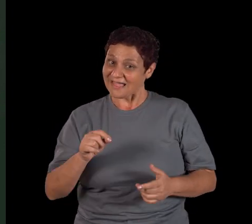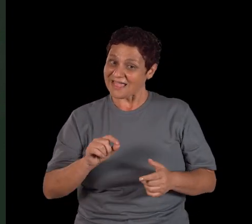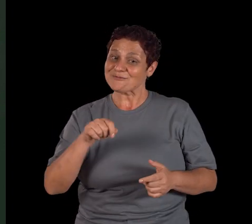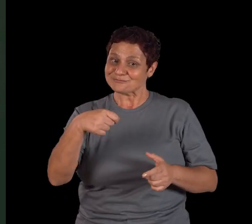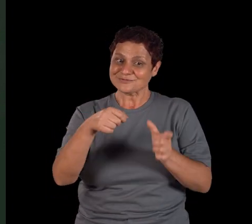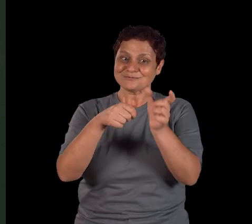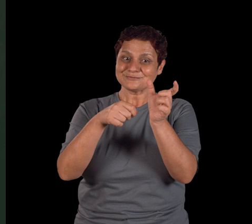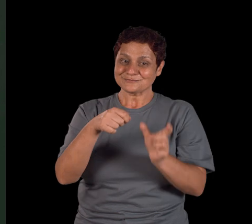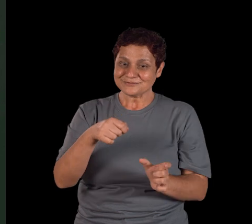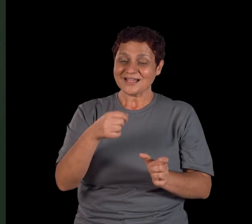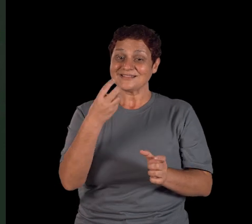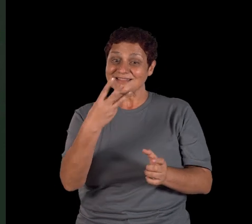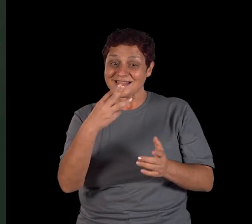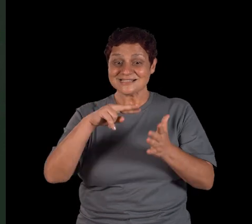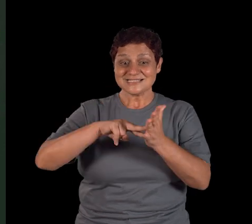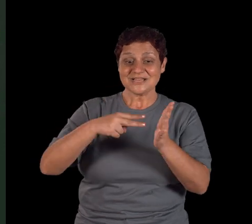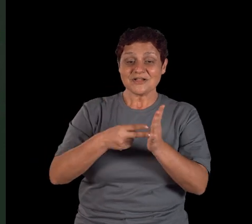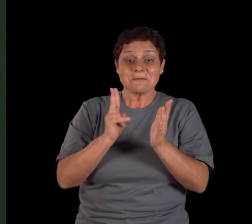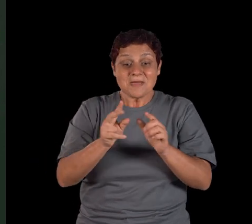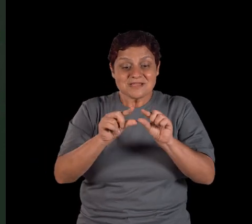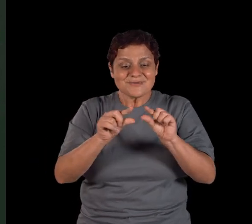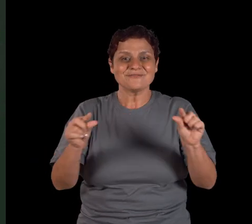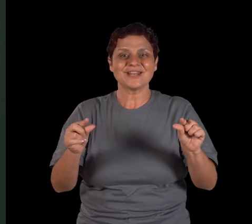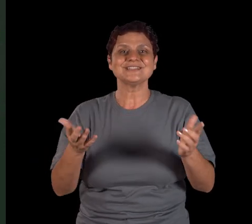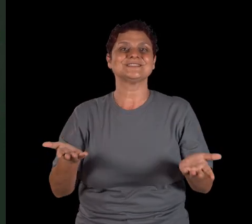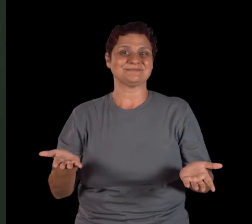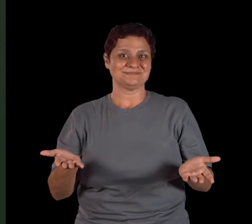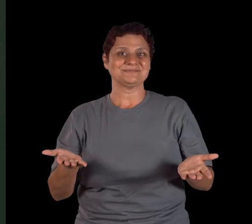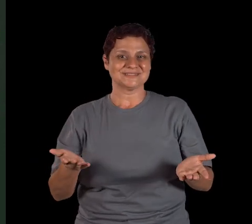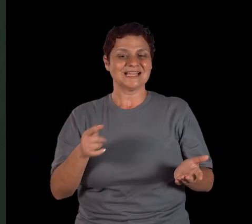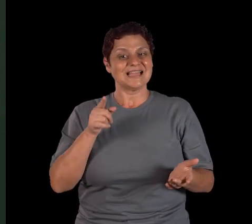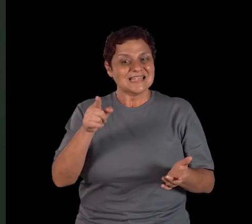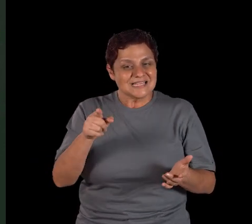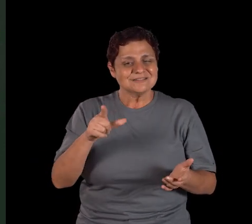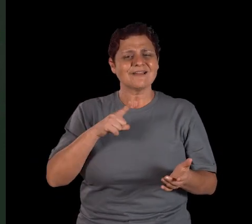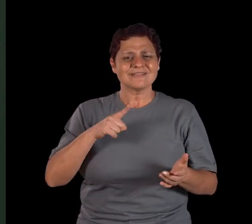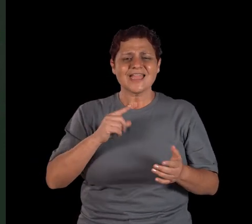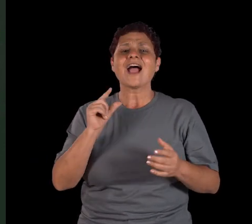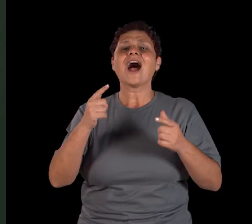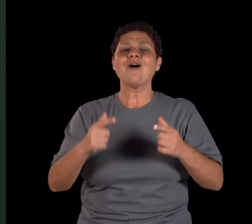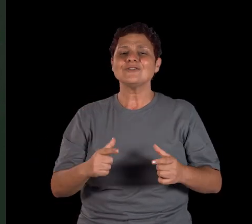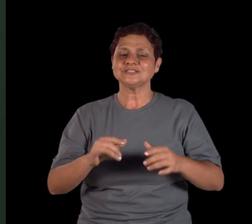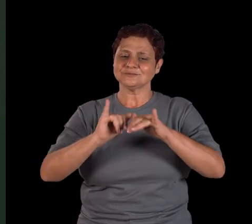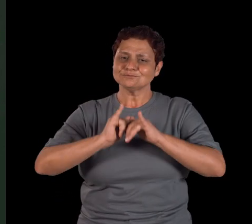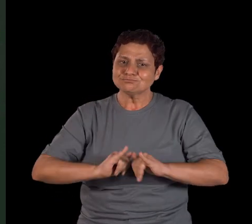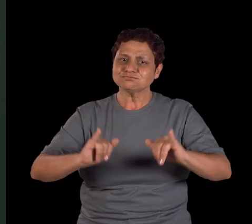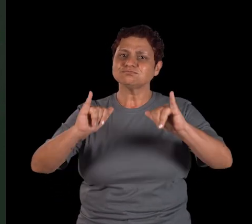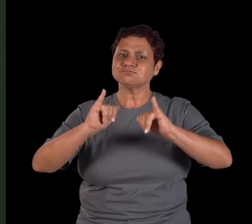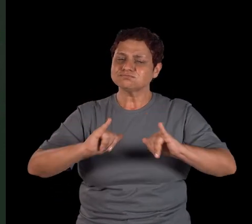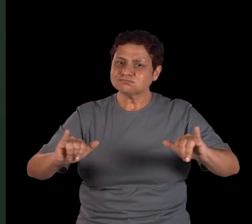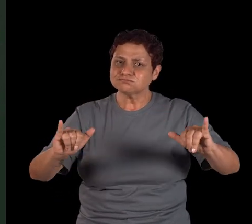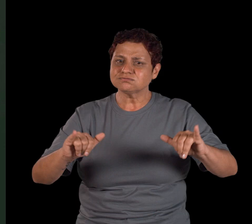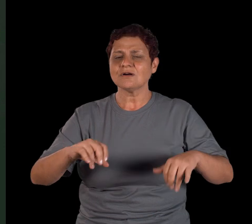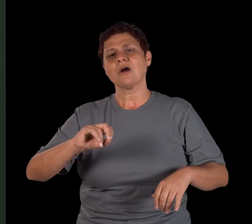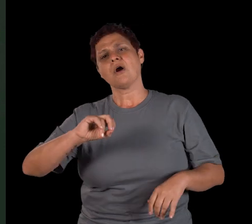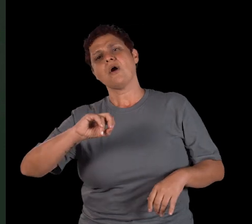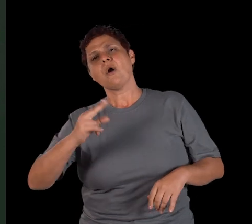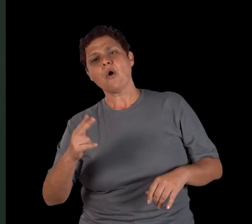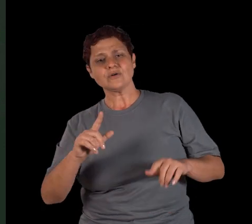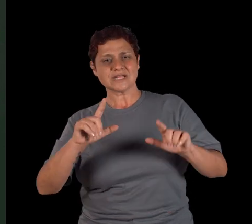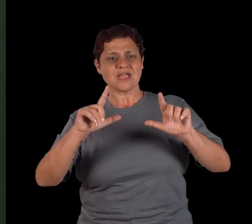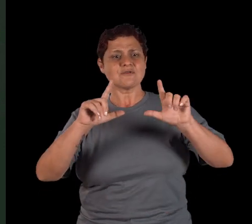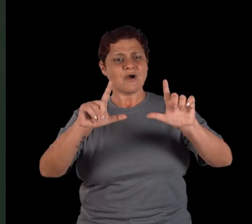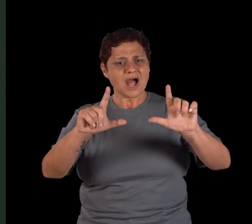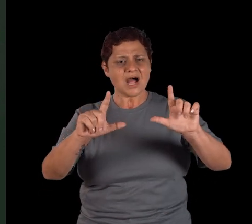polissêmico. 3 leituras para a mesma estrutura, para a mesma oração. Isso a gente tem tanto em anúncio publicitário, tem até em quadros nós